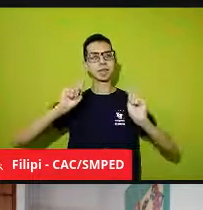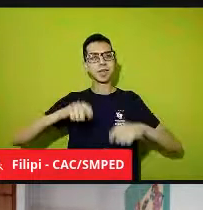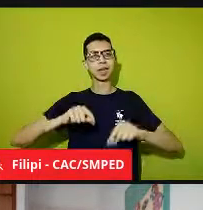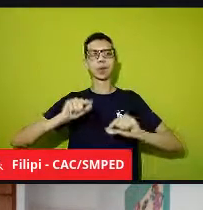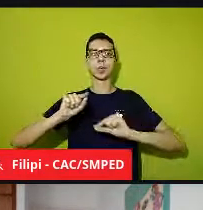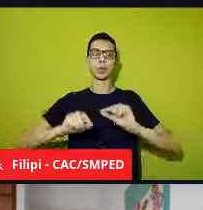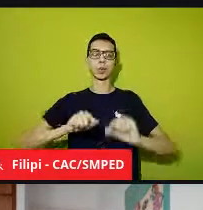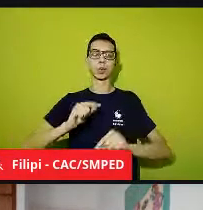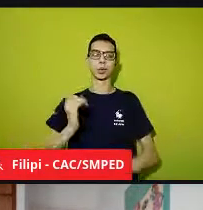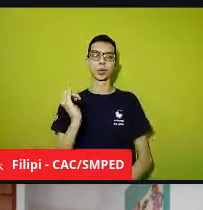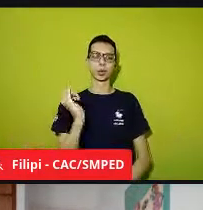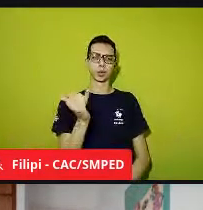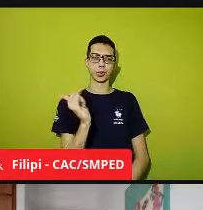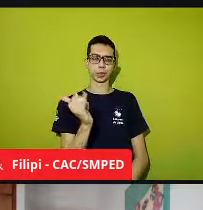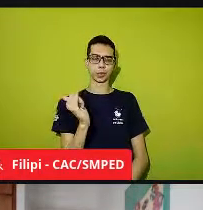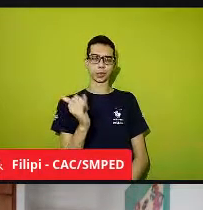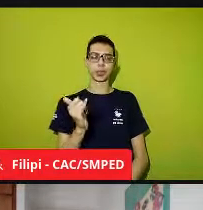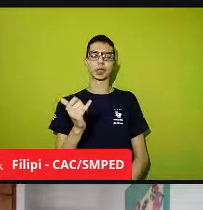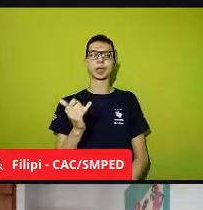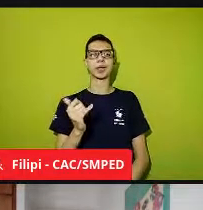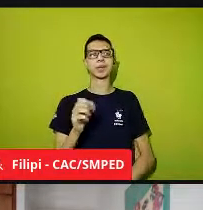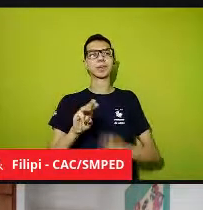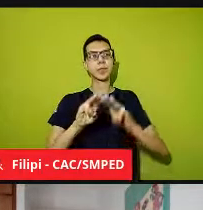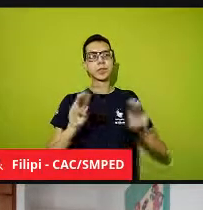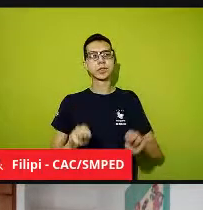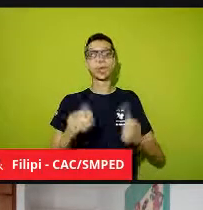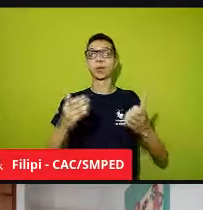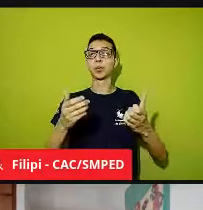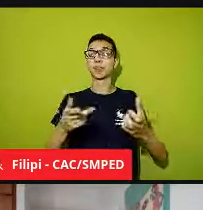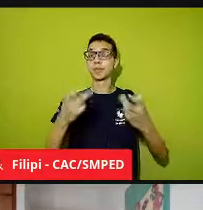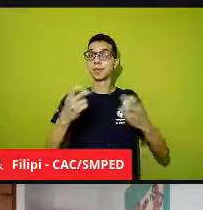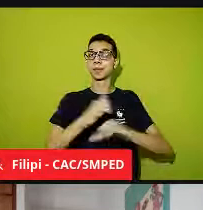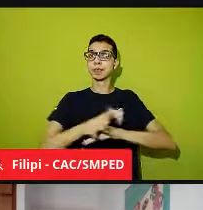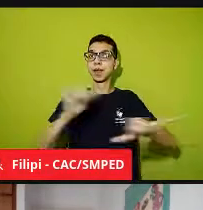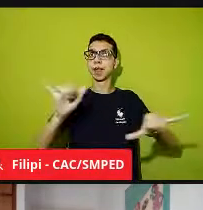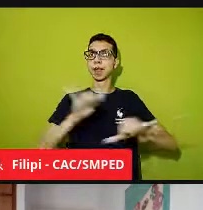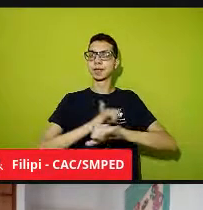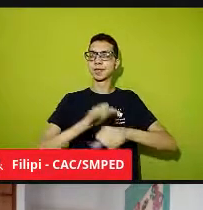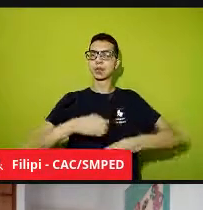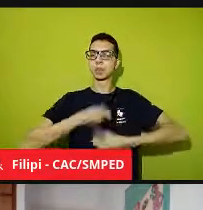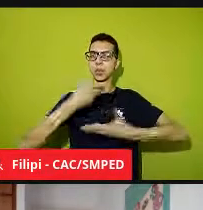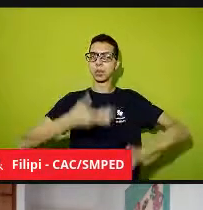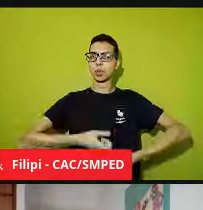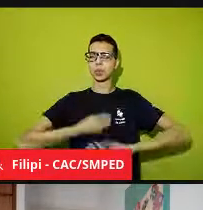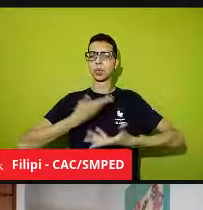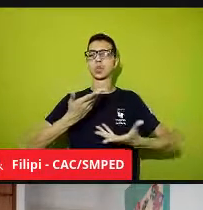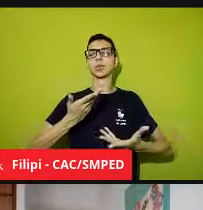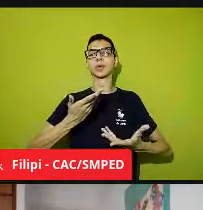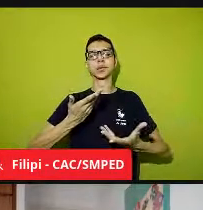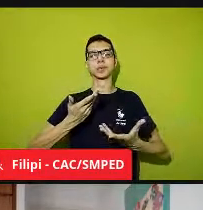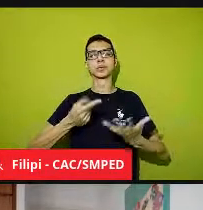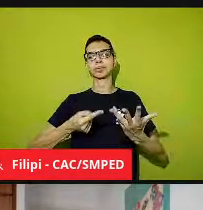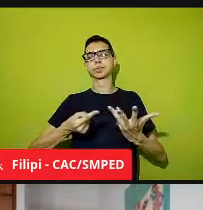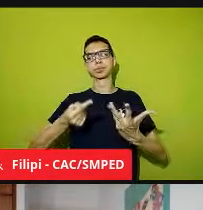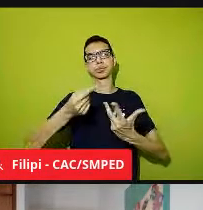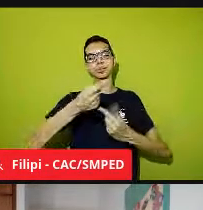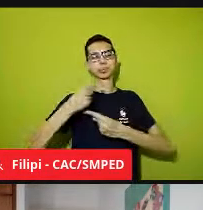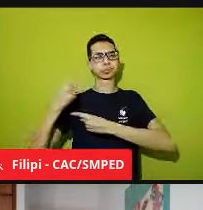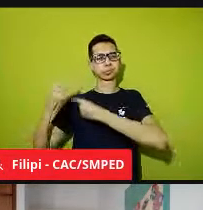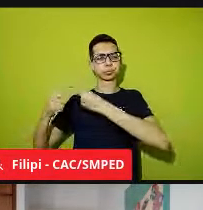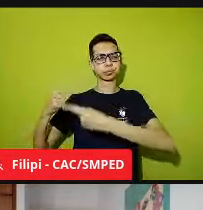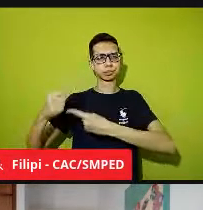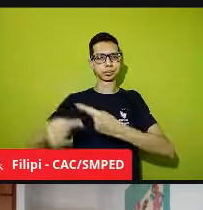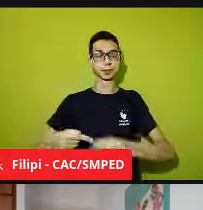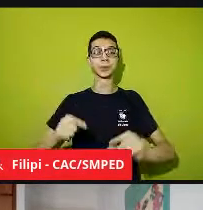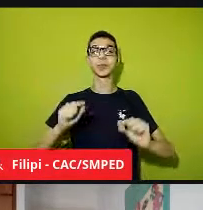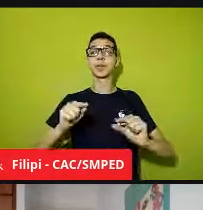essas narrativas que o museu está contando, né? E aí aqui é aquele projeto do ônibus andante que a gente criou para